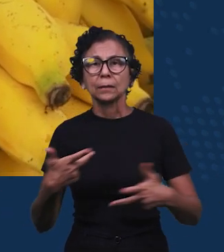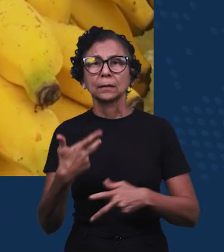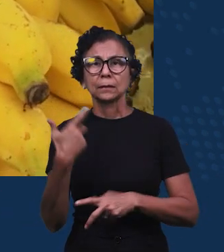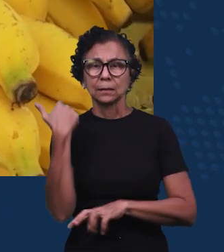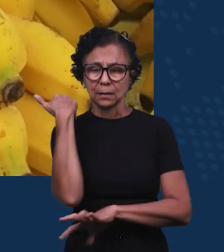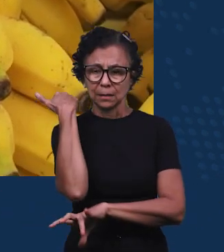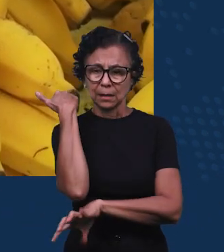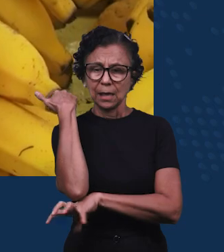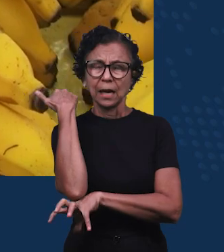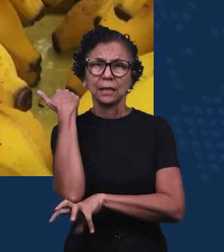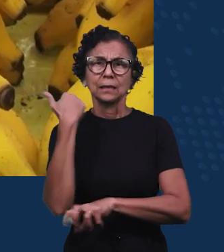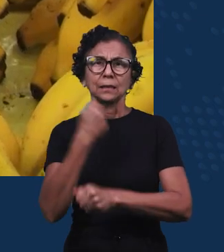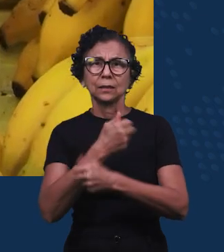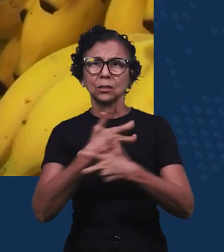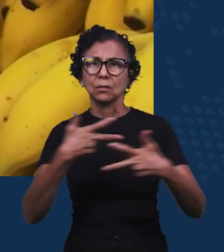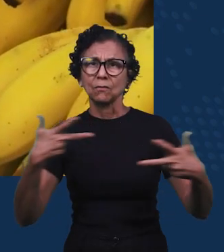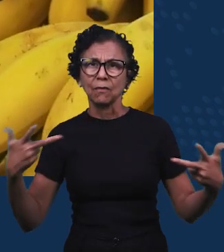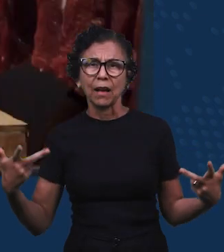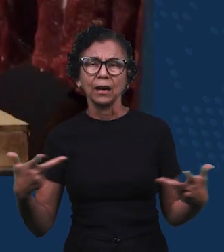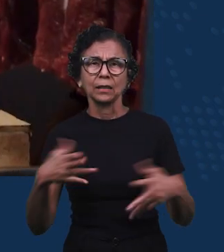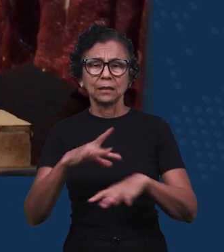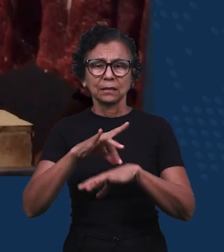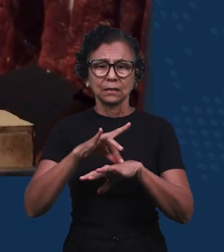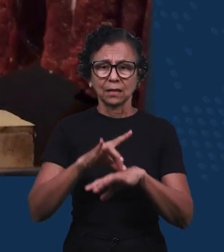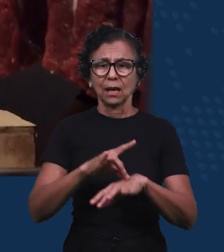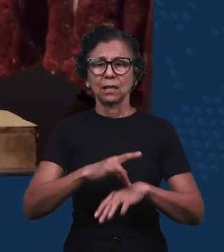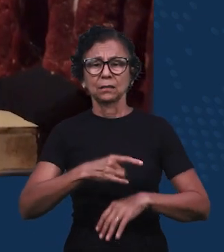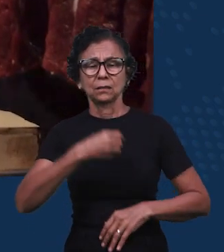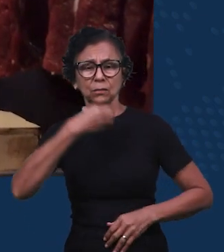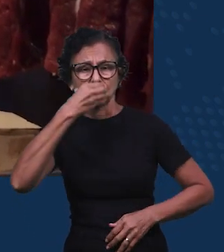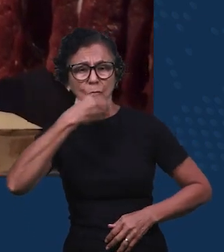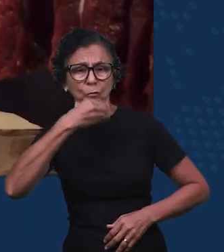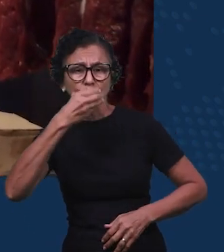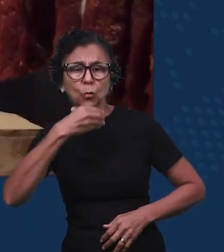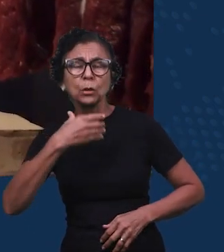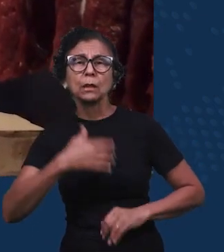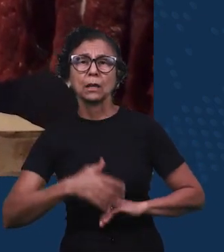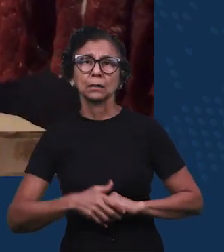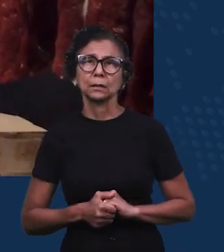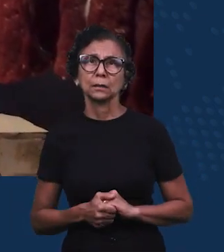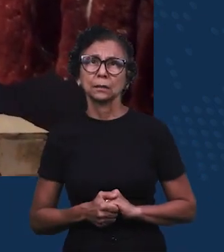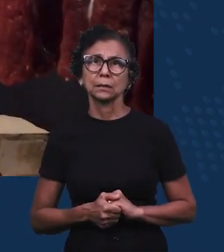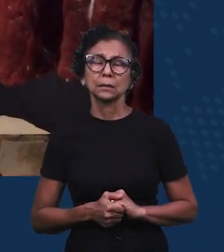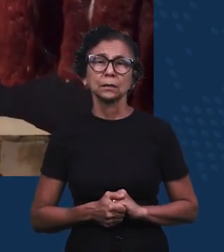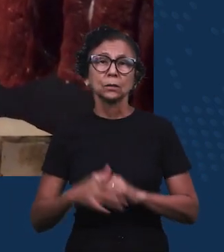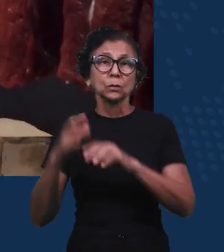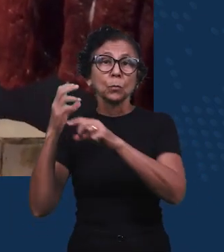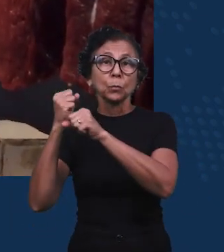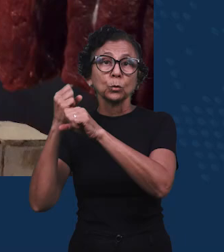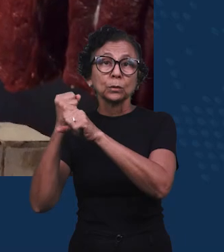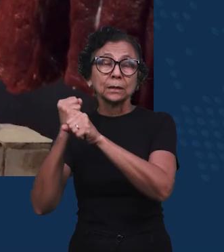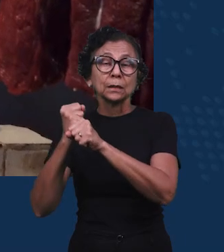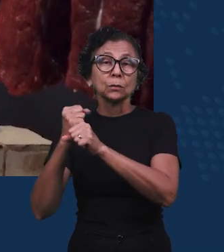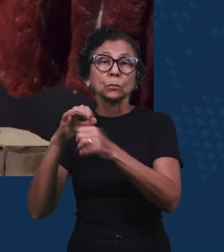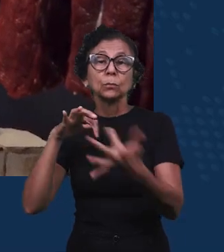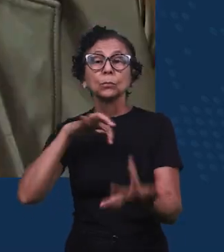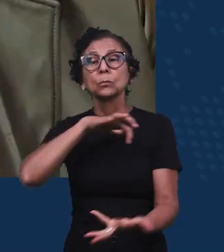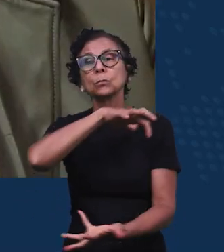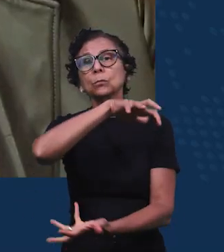raízes, tubérculos, carne, frutas, o total produzido no